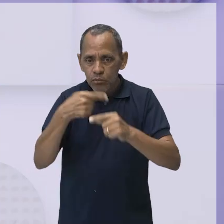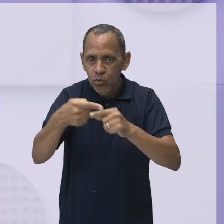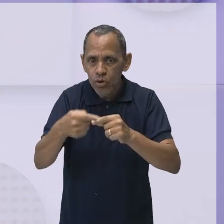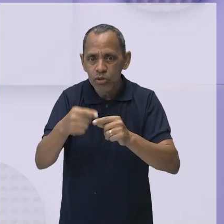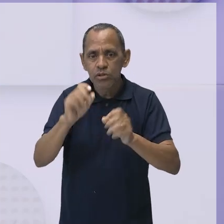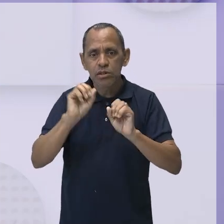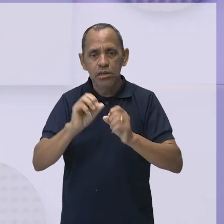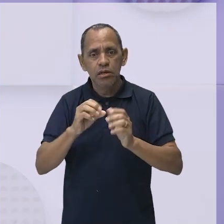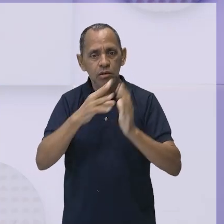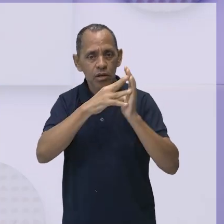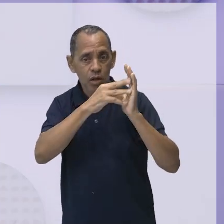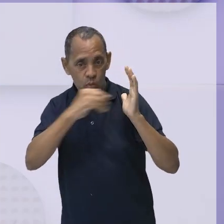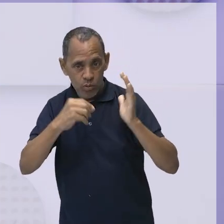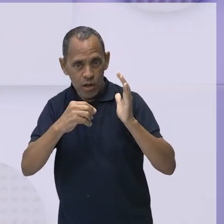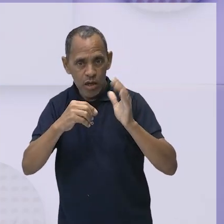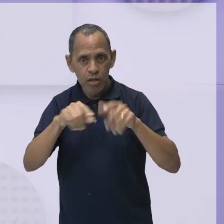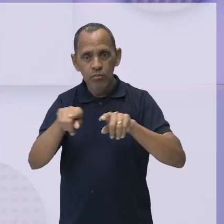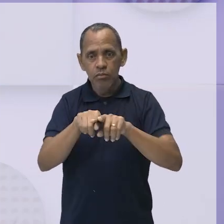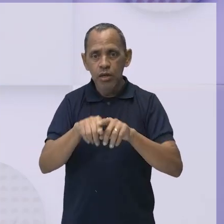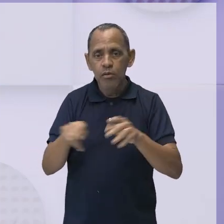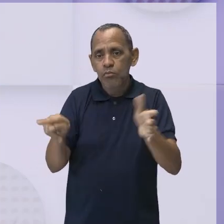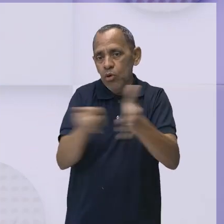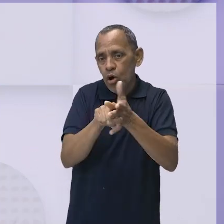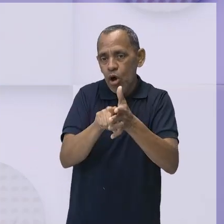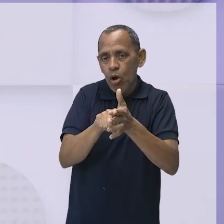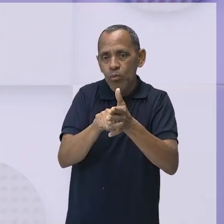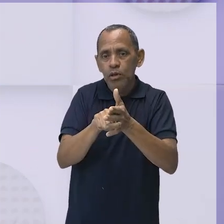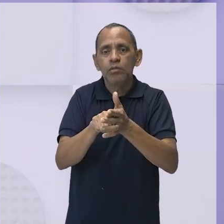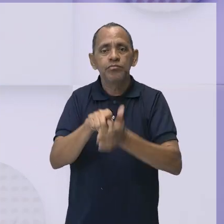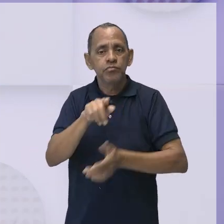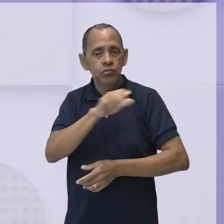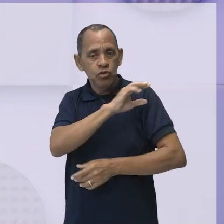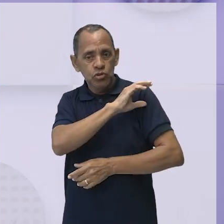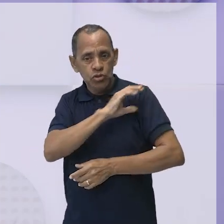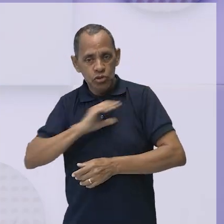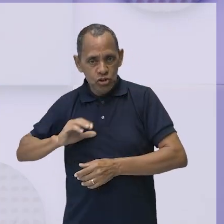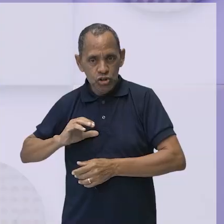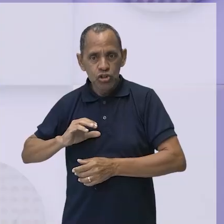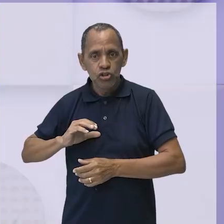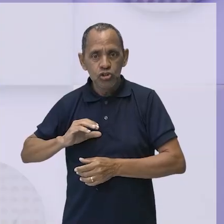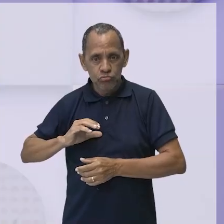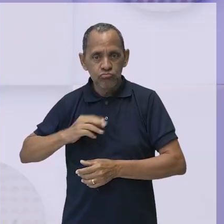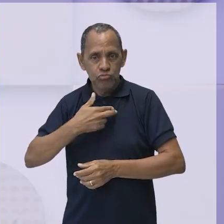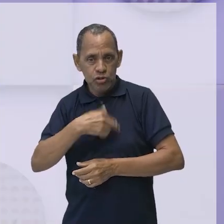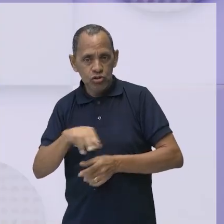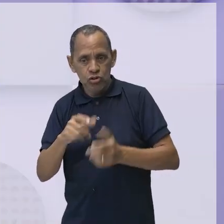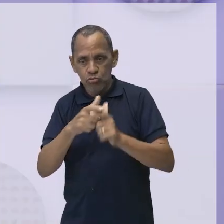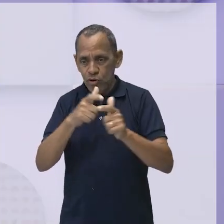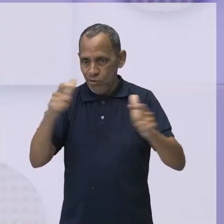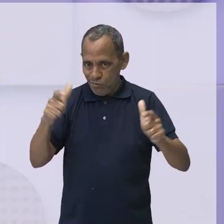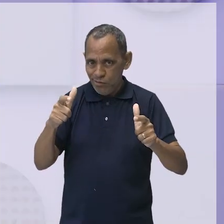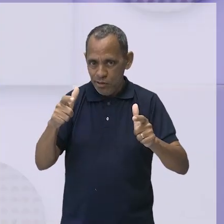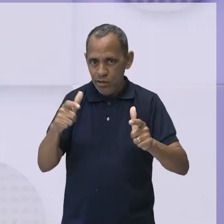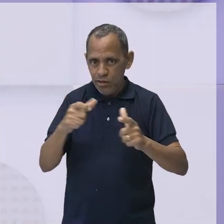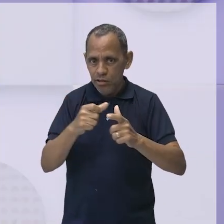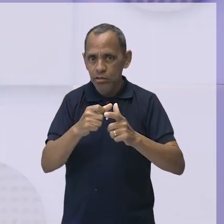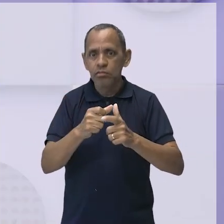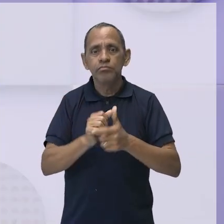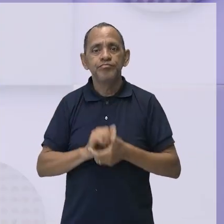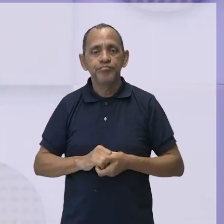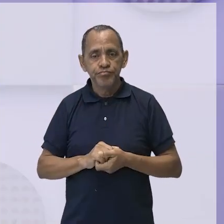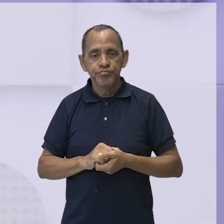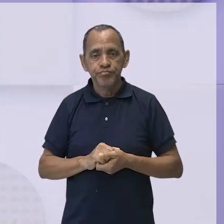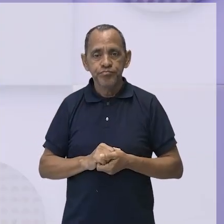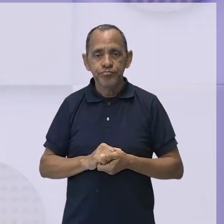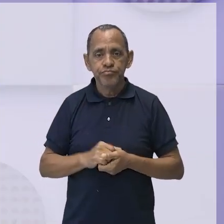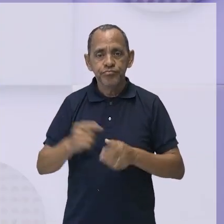se tornou uma religião maior, de certa forma, esse